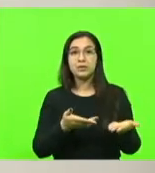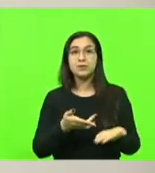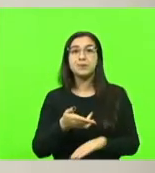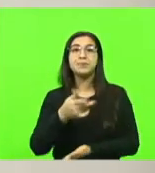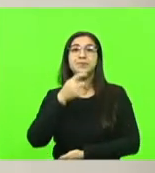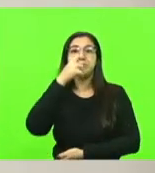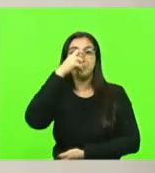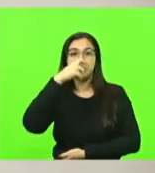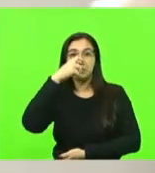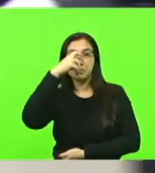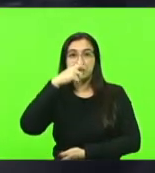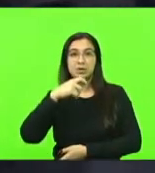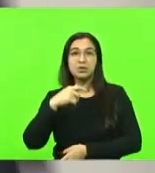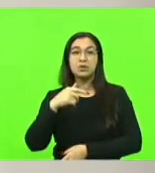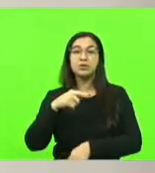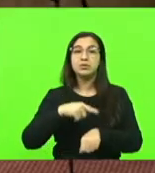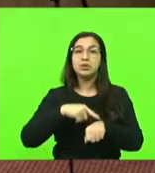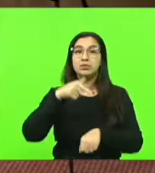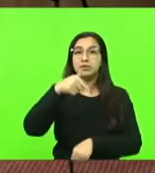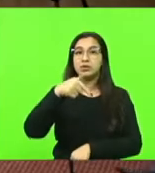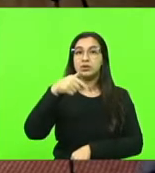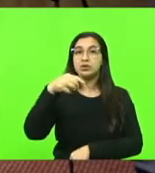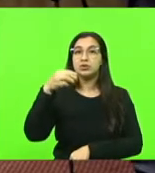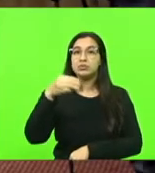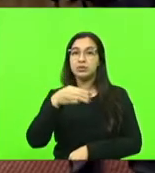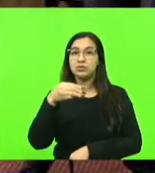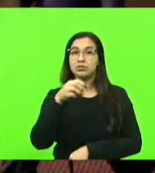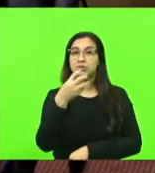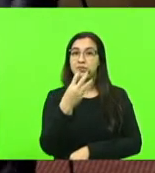30 segundos, deputado Maurício.